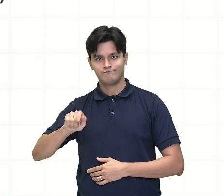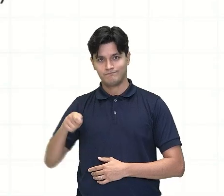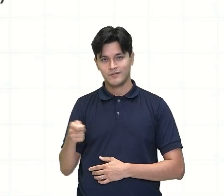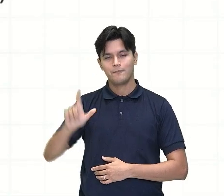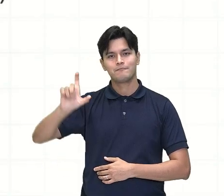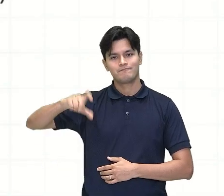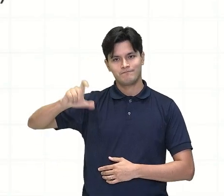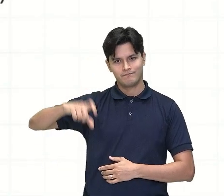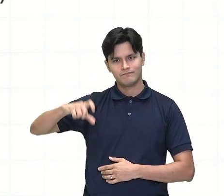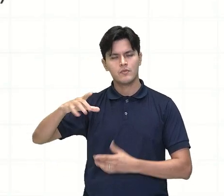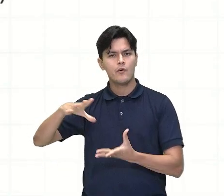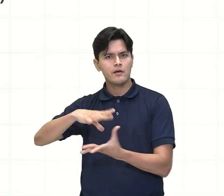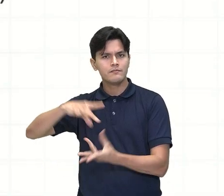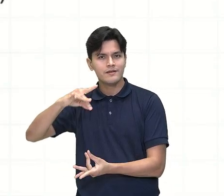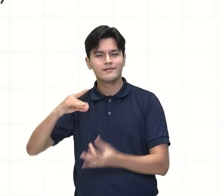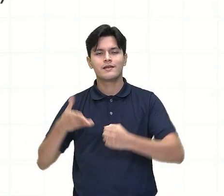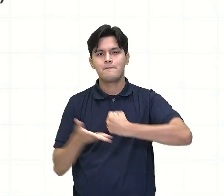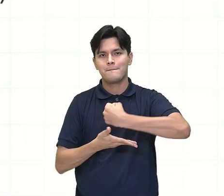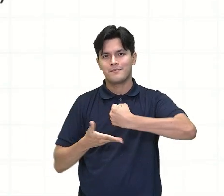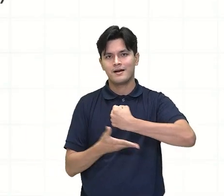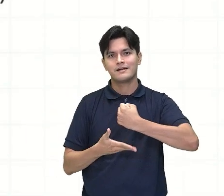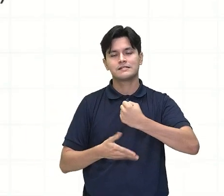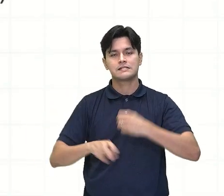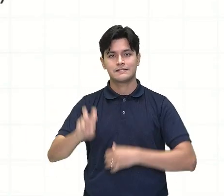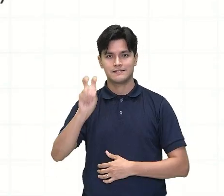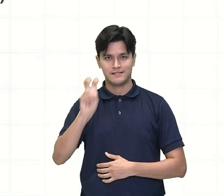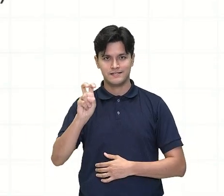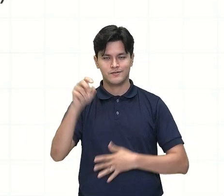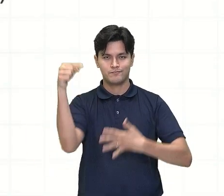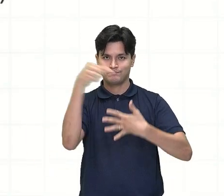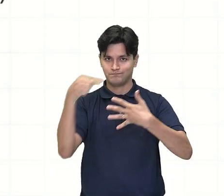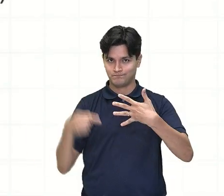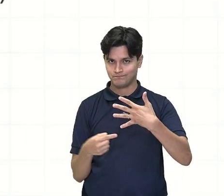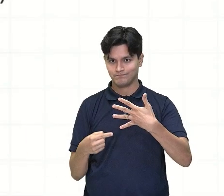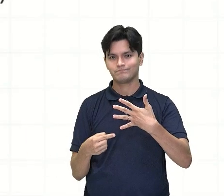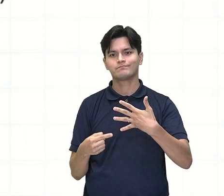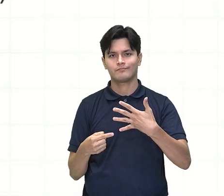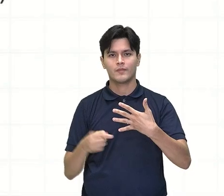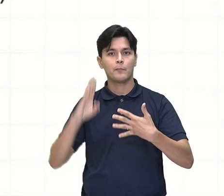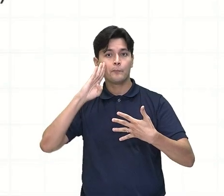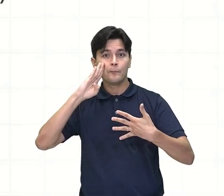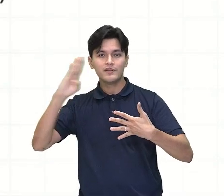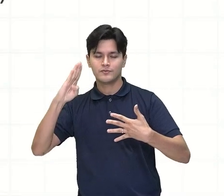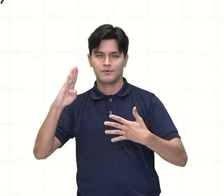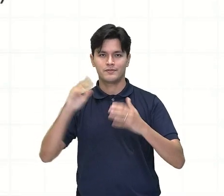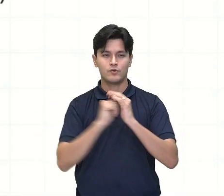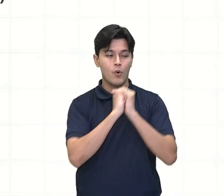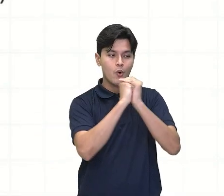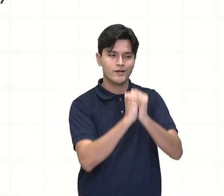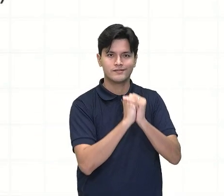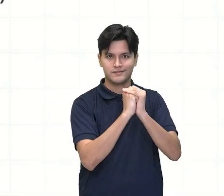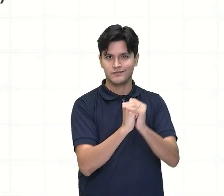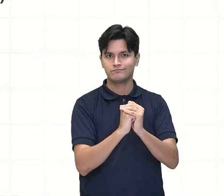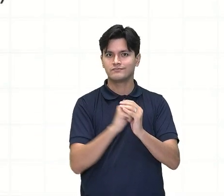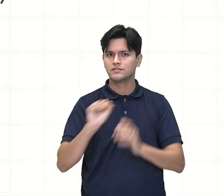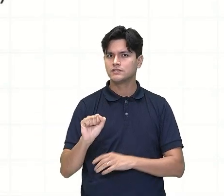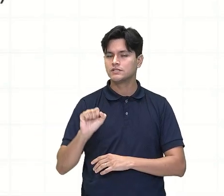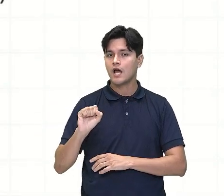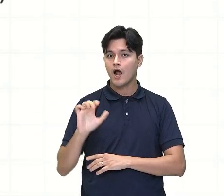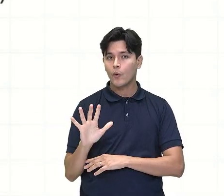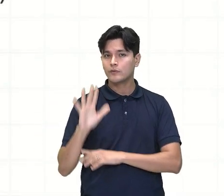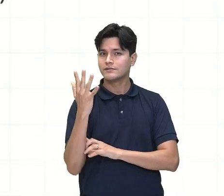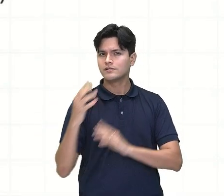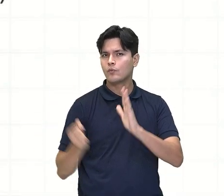pilares, especialmente a oração, que é realizada 5 vezes ao dia. E aqui, a fé